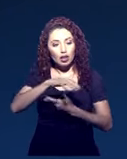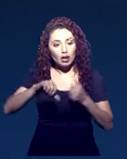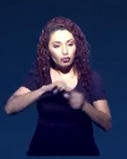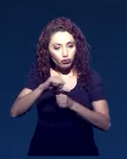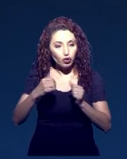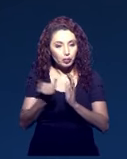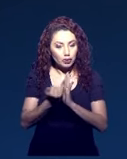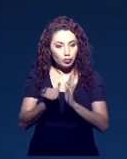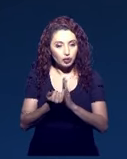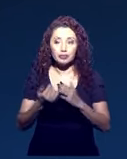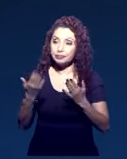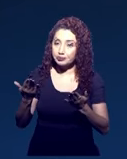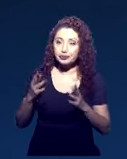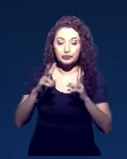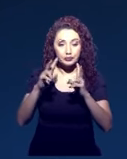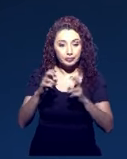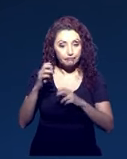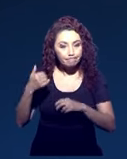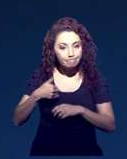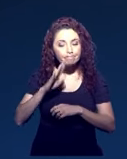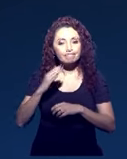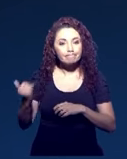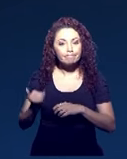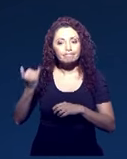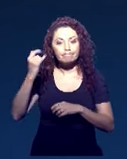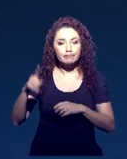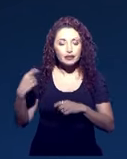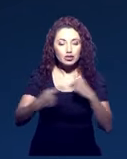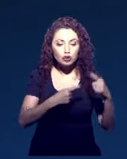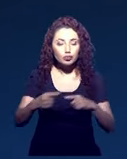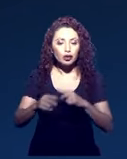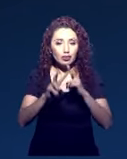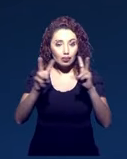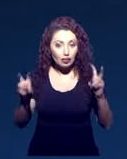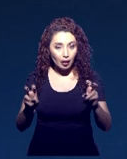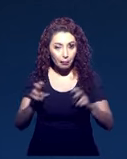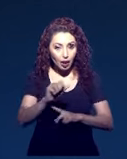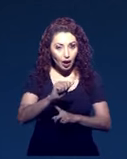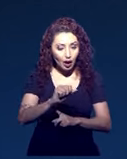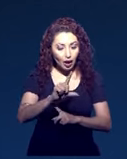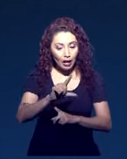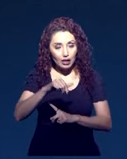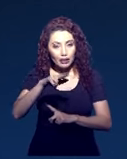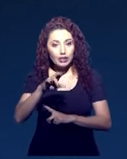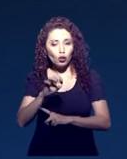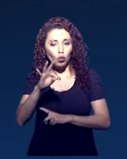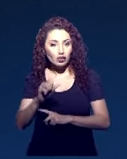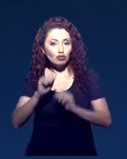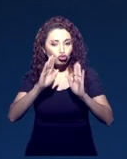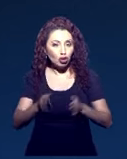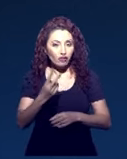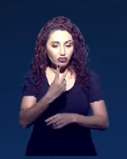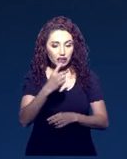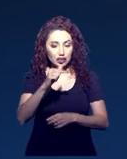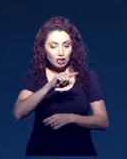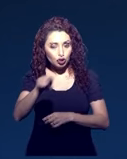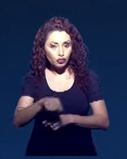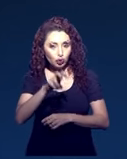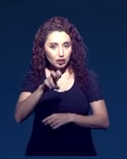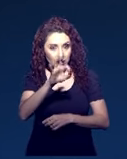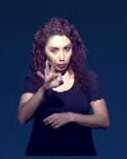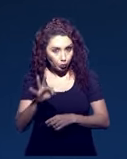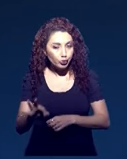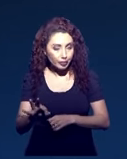questões mais importantes que T sido discutida é alícota né que já tá em 27,5 por com todas as exceções